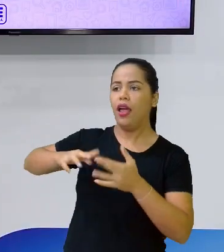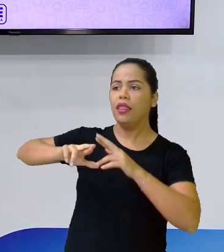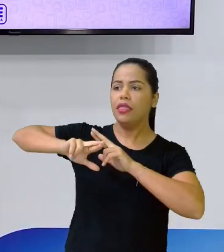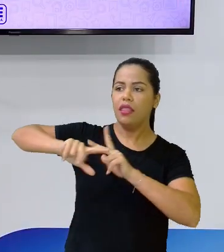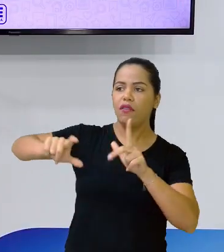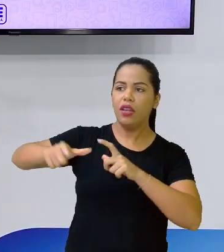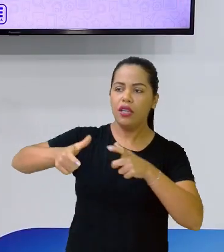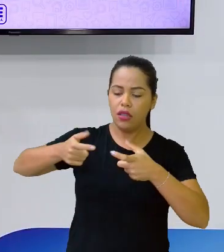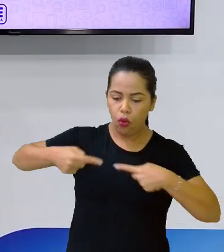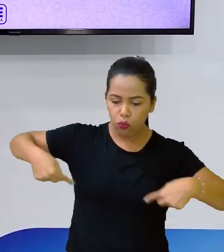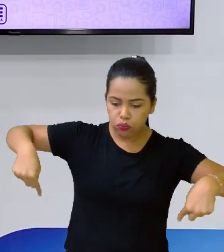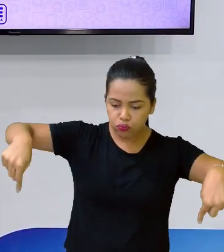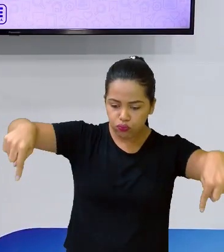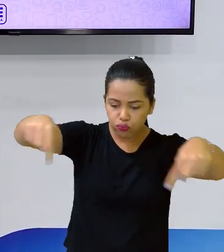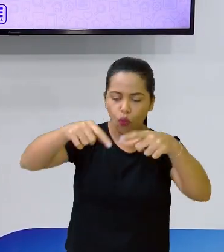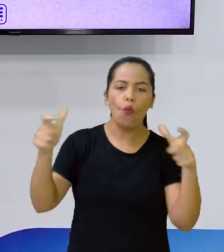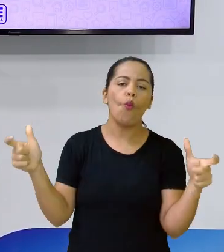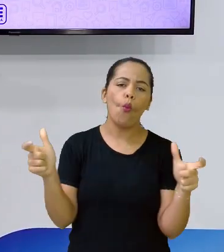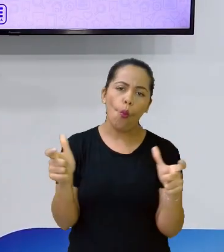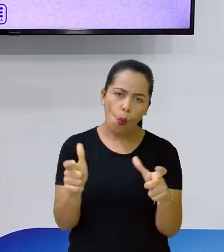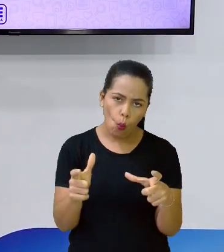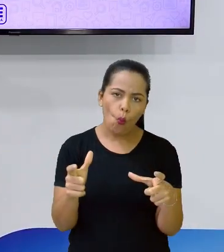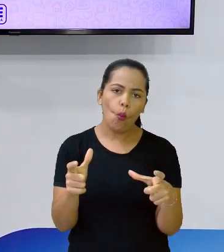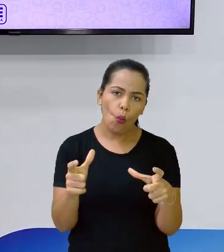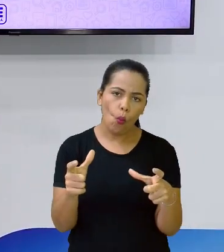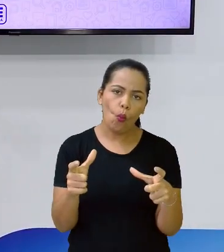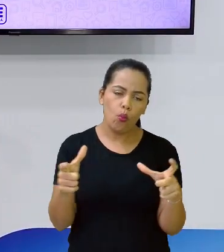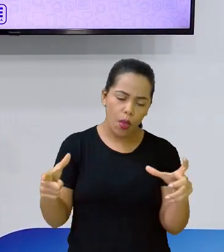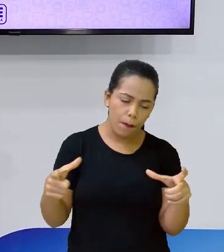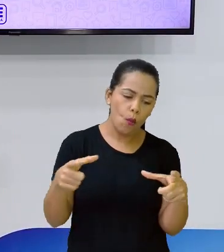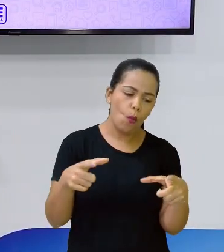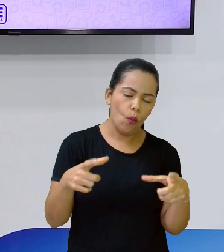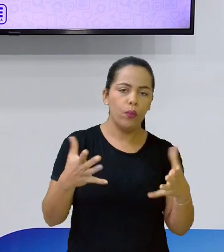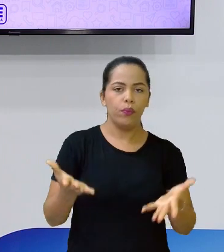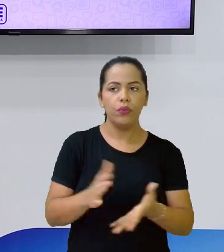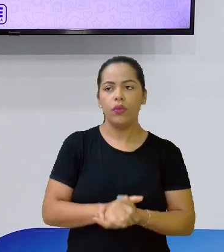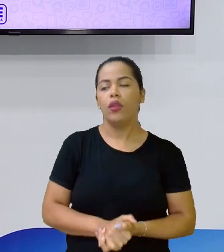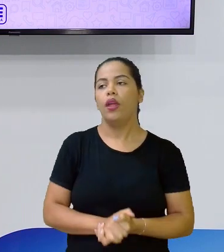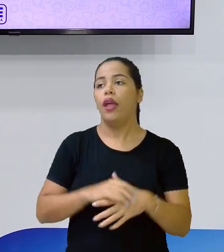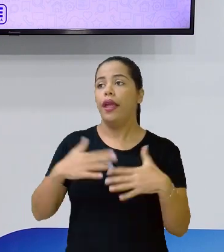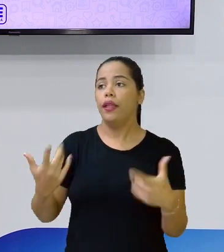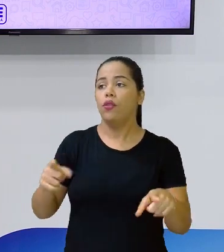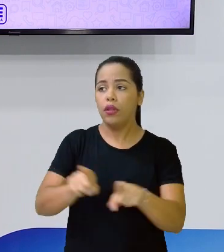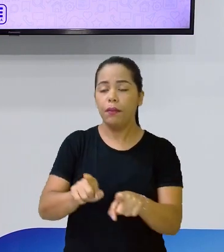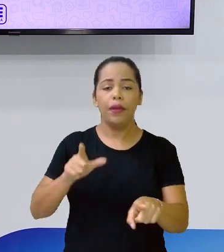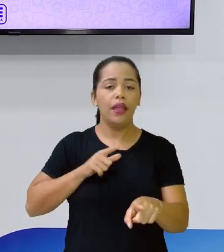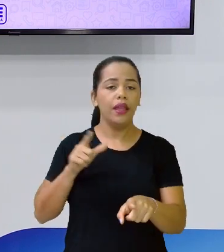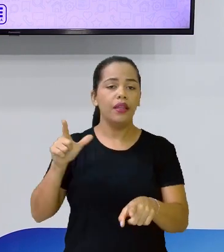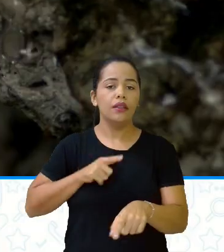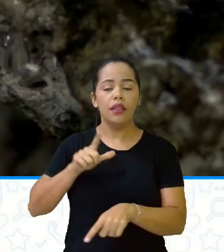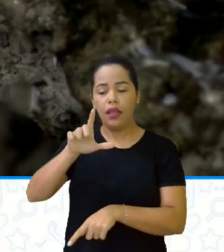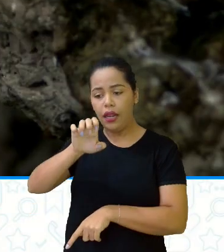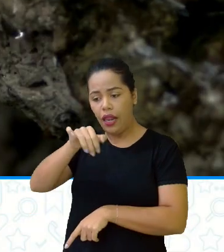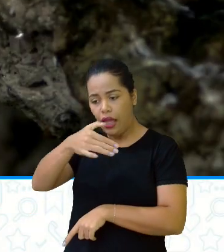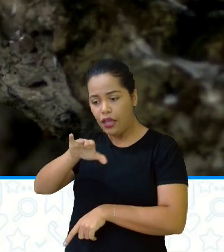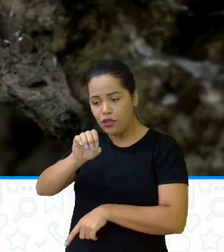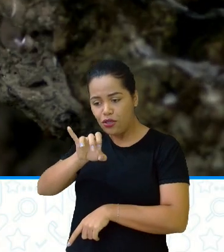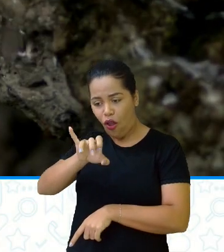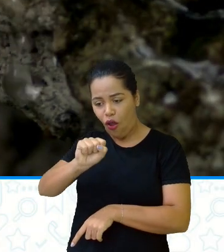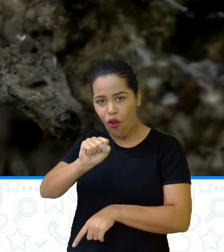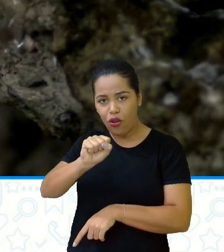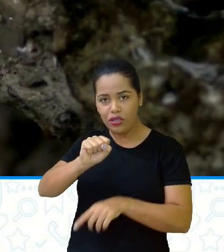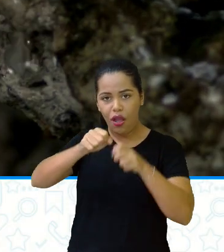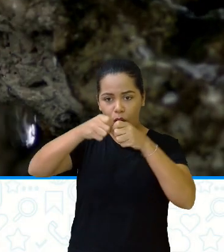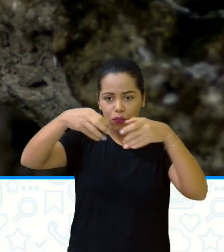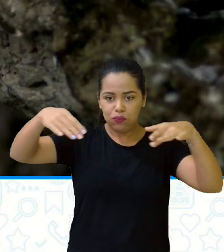é aquela, ó, quantidadezinha menor de água reservada em um ambiente, tá certo? Também temos os lençóis subterrâneos.